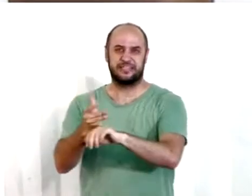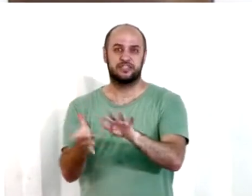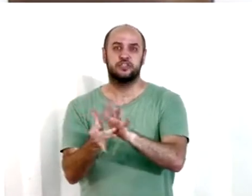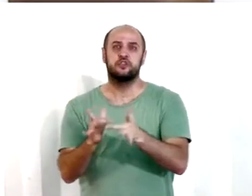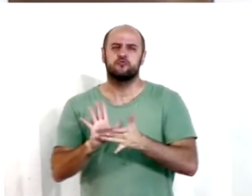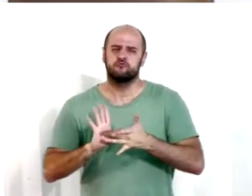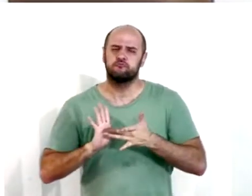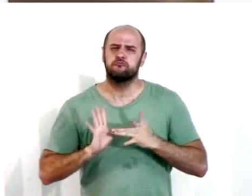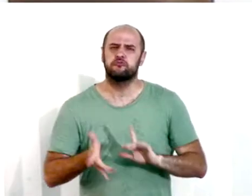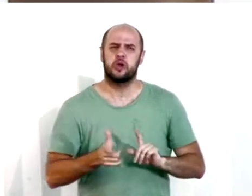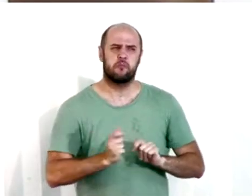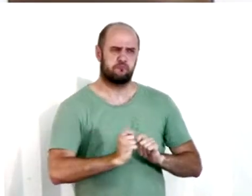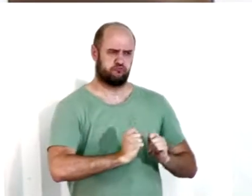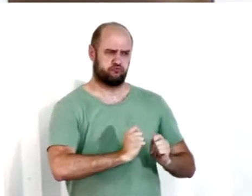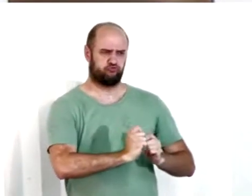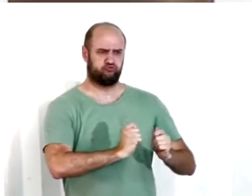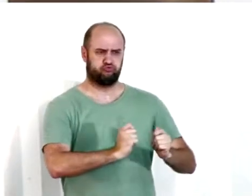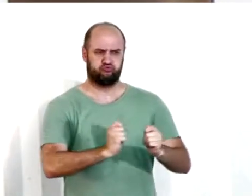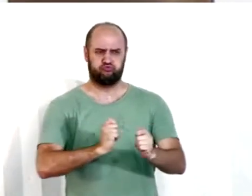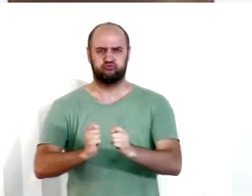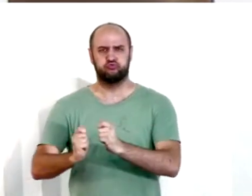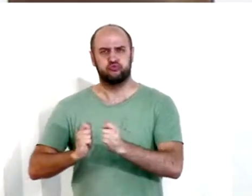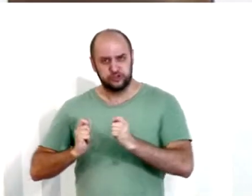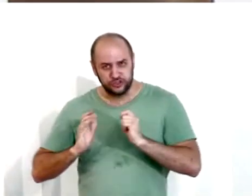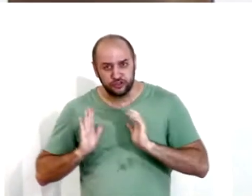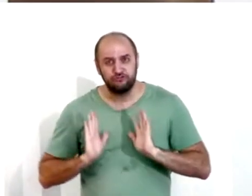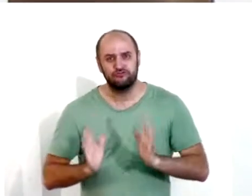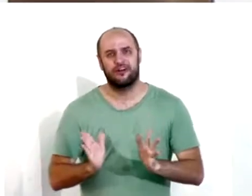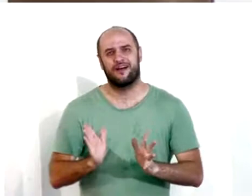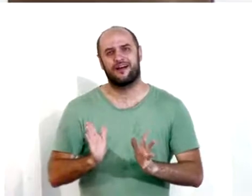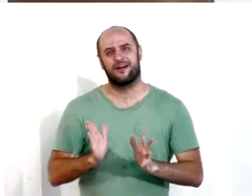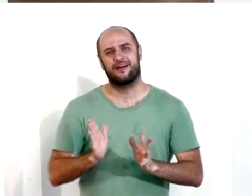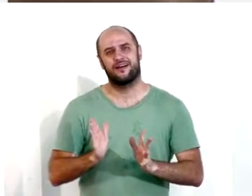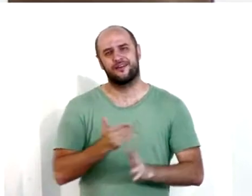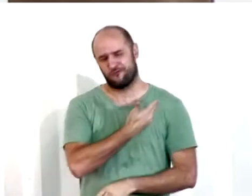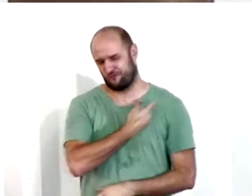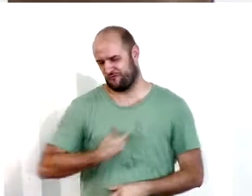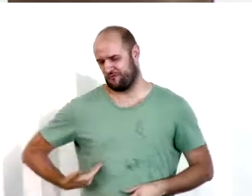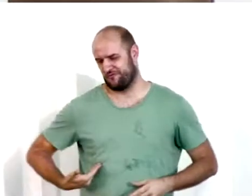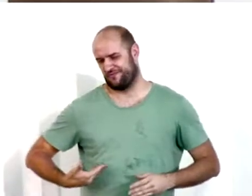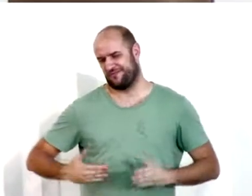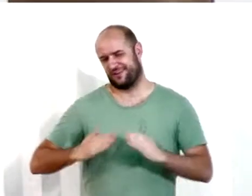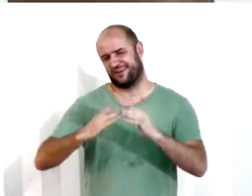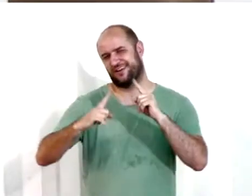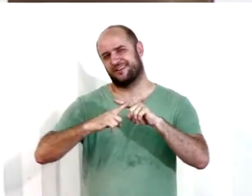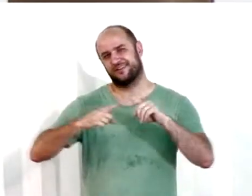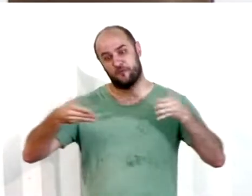já governa a sua igreja e o seu povo.